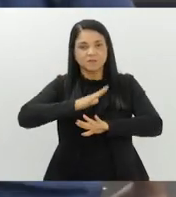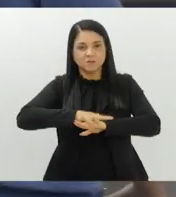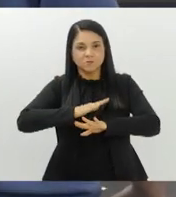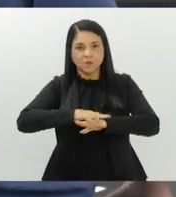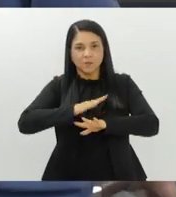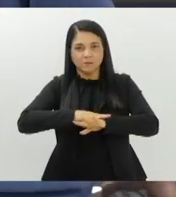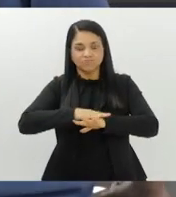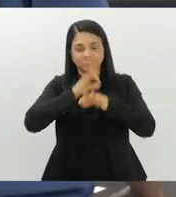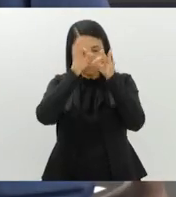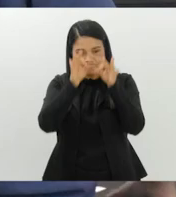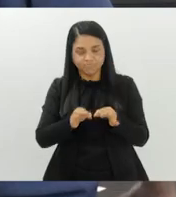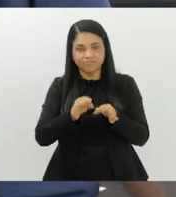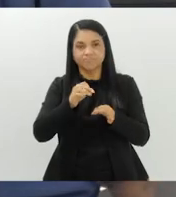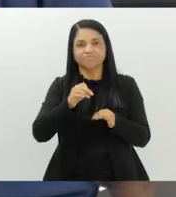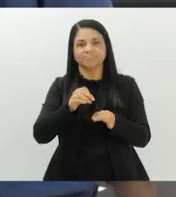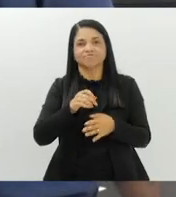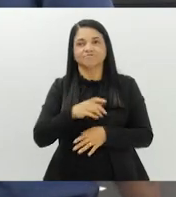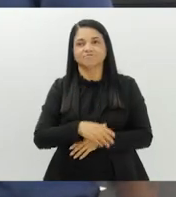maneira oficial.